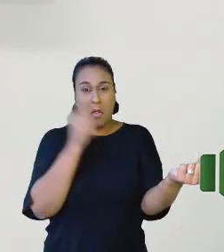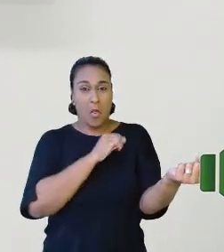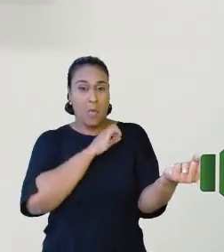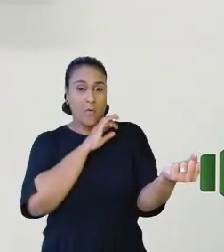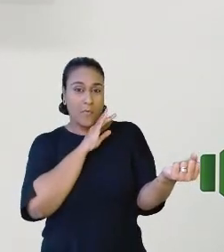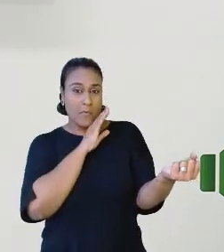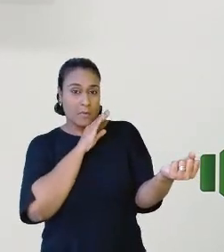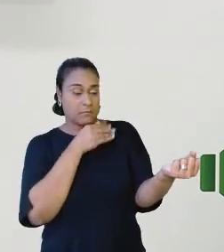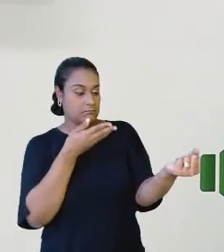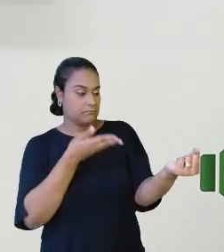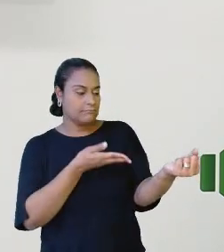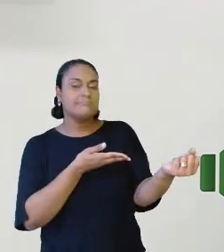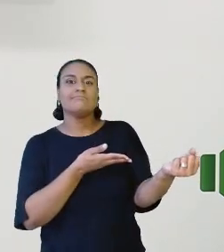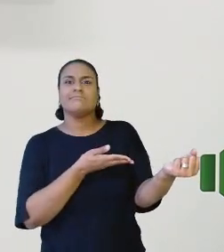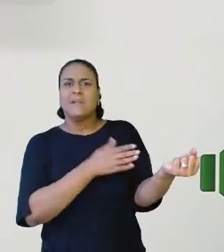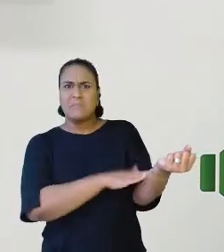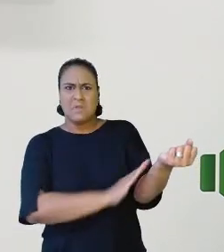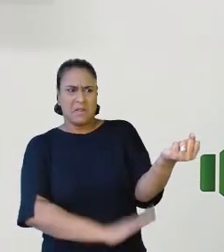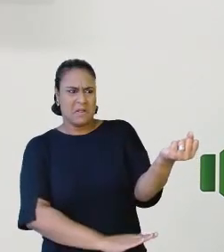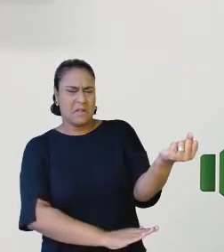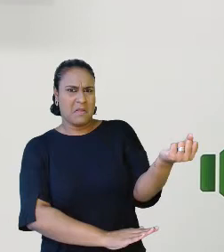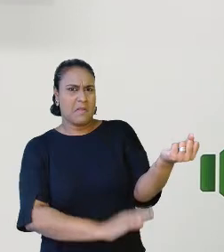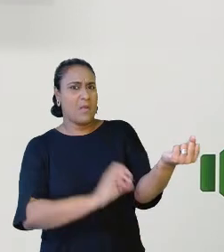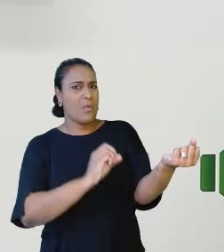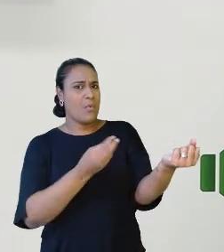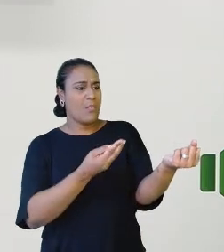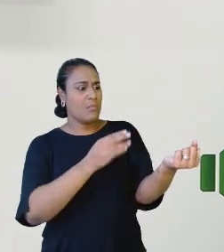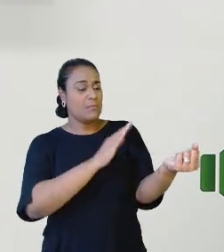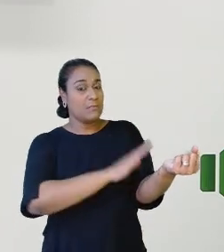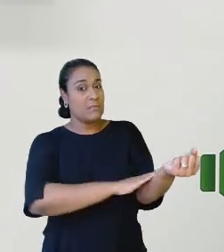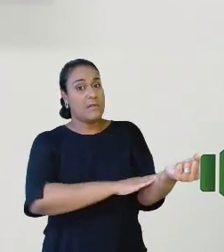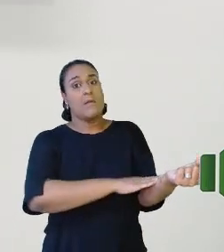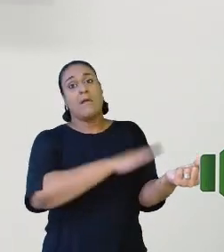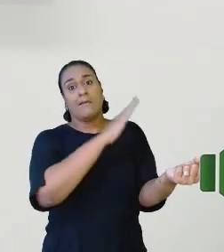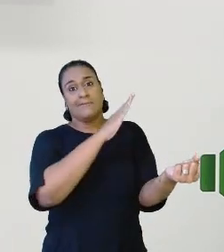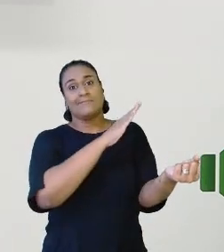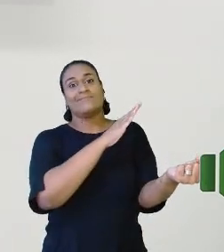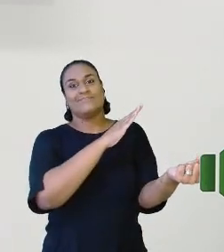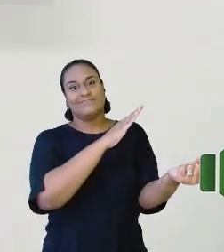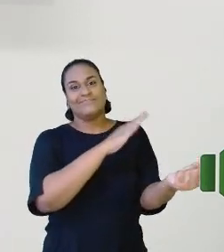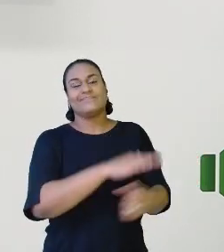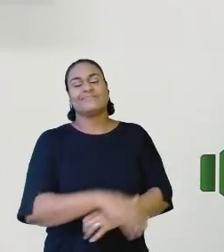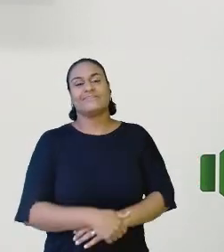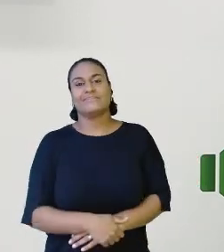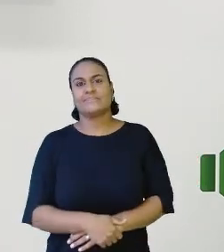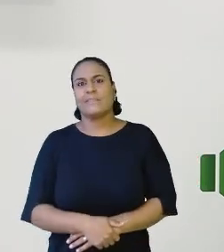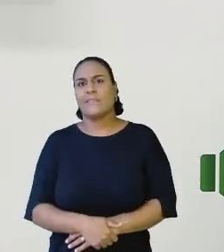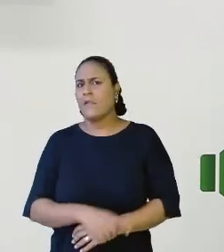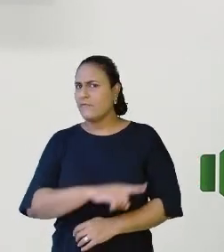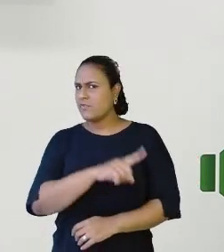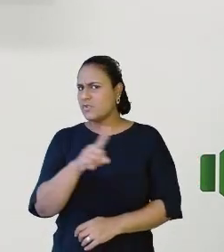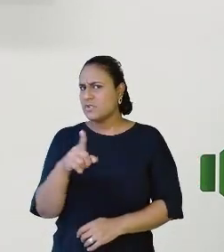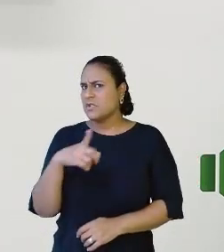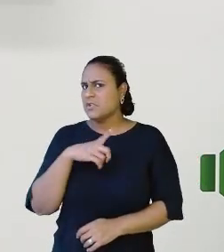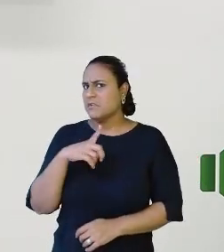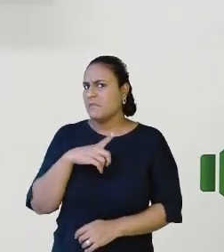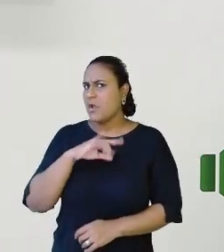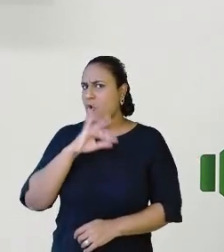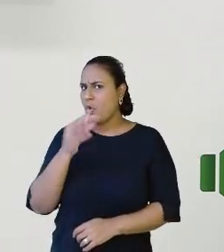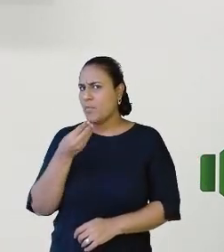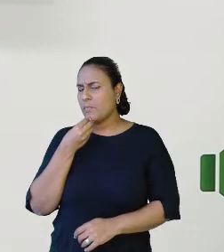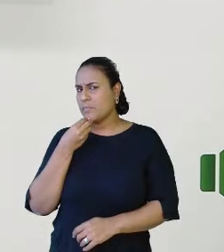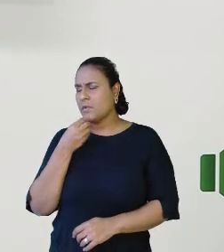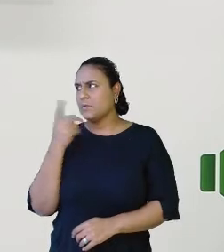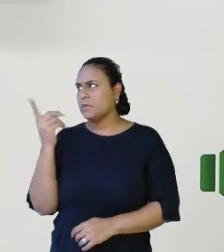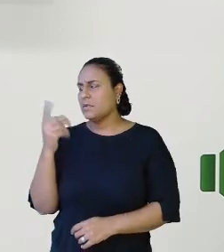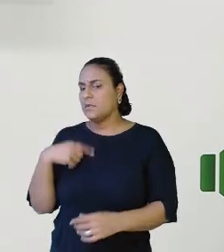Se a pressão sanguínea está muito baixa ou se a pressão sanguínea está muito alta. Eu não sei se vocês já tiveram essa oportunidade, se alguém